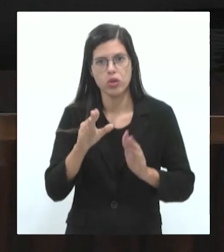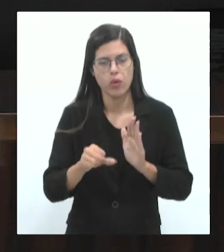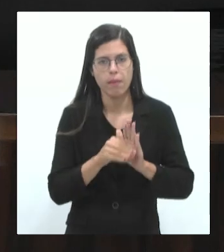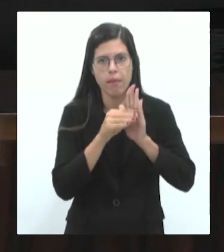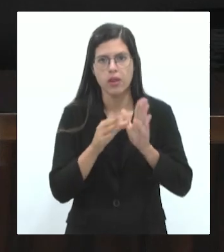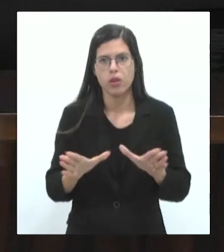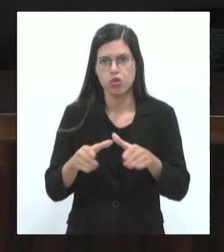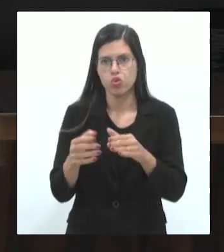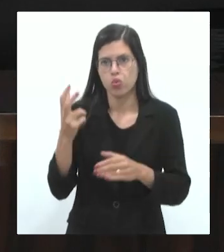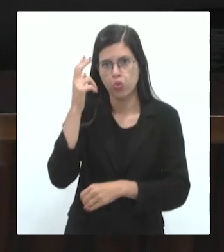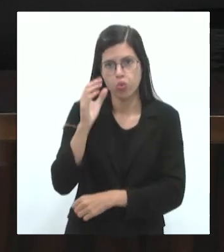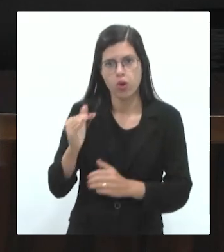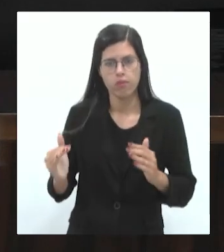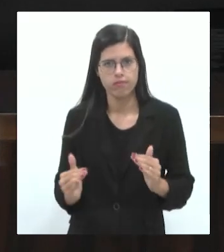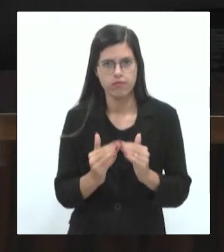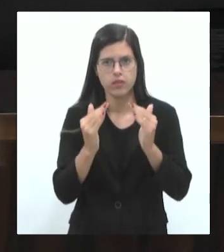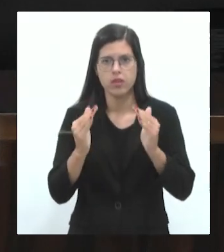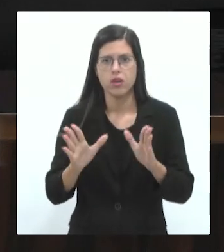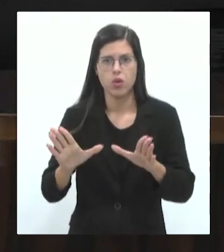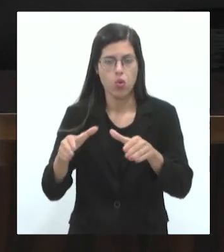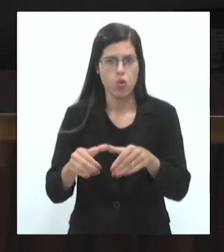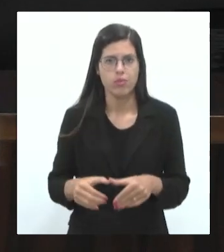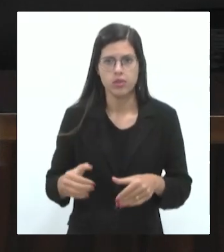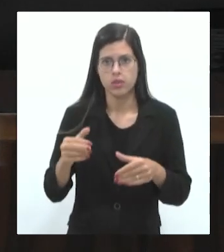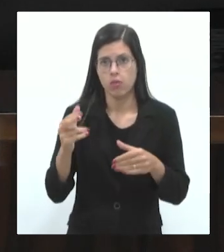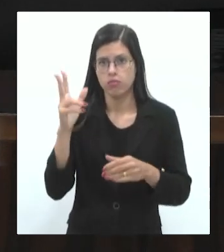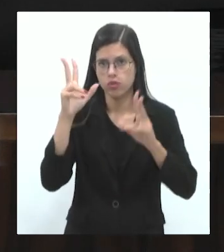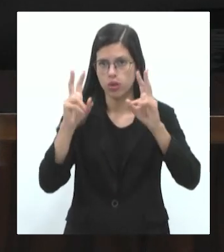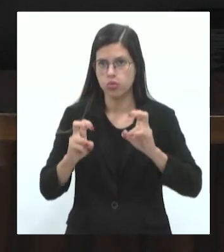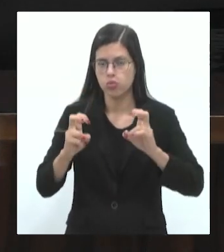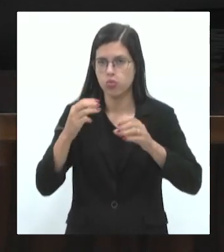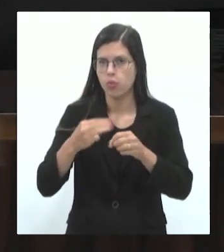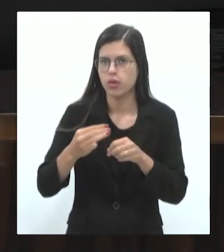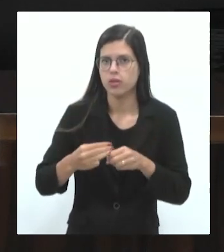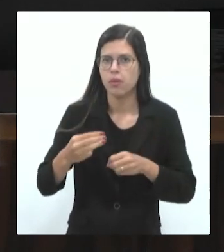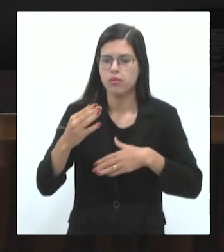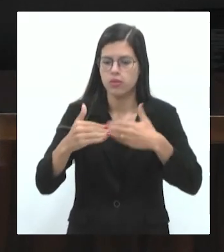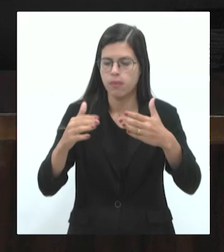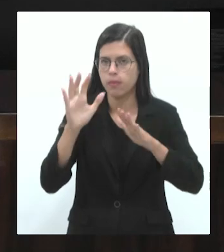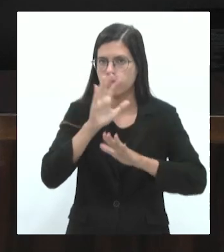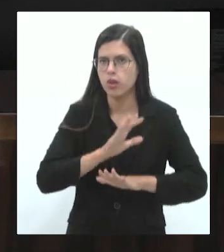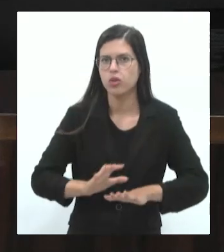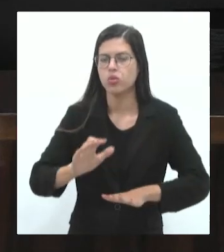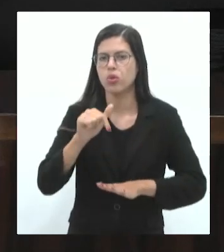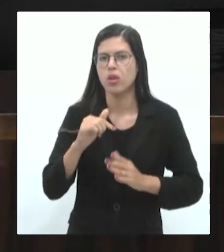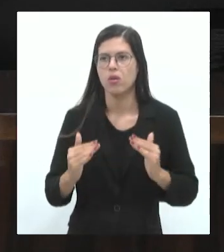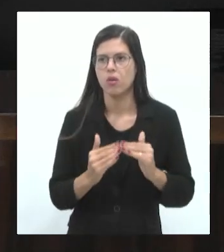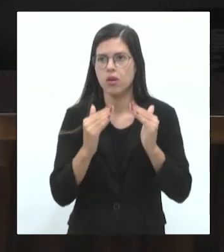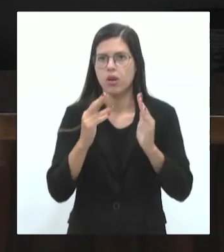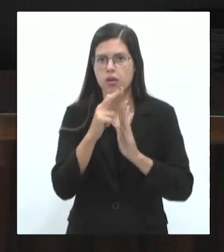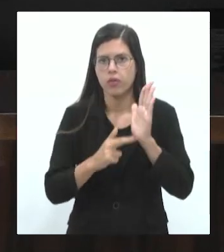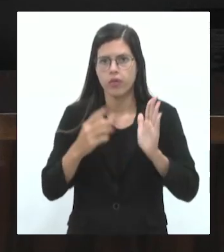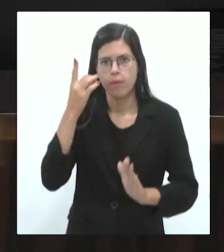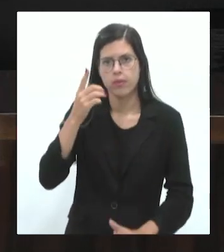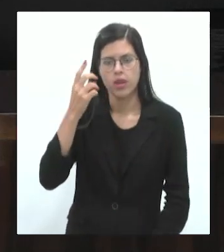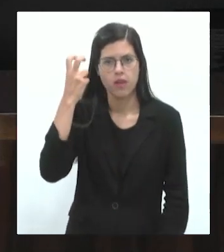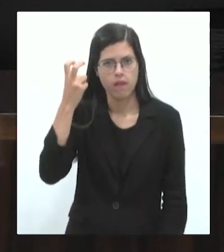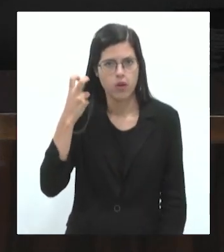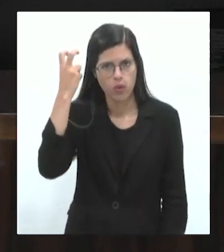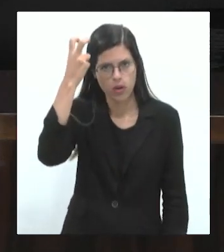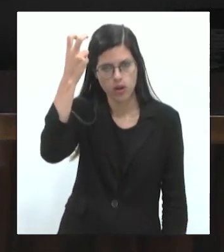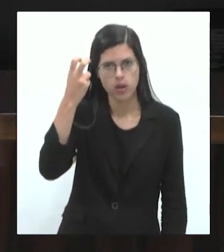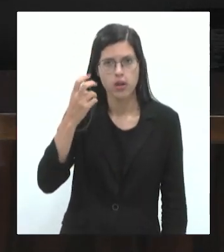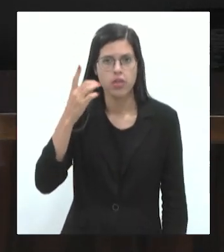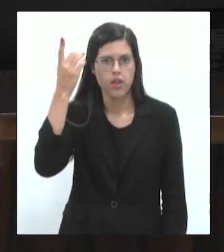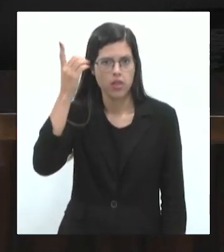favorável e de assuntos municipais e de desenvolvimento regional favorável. Relatores, deputados Verônica Lima, Dani Monteiro